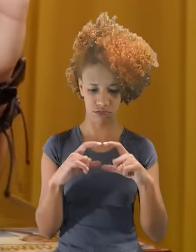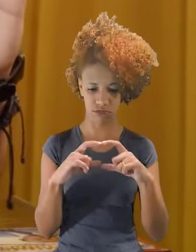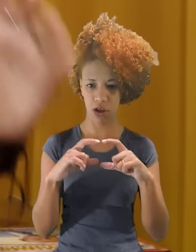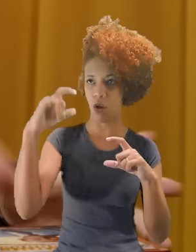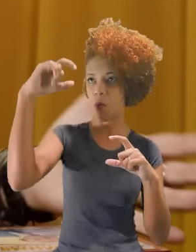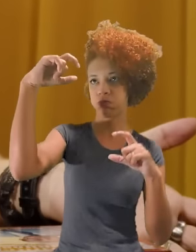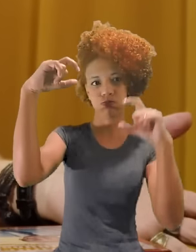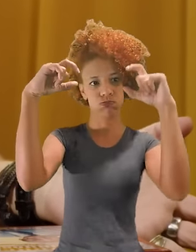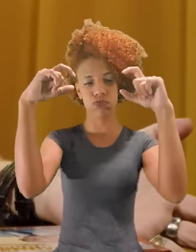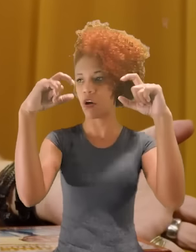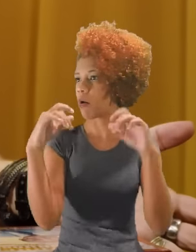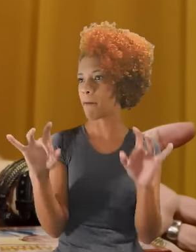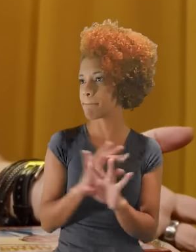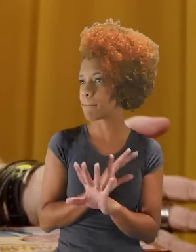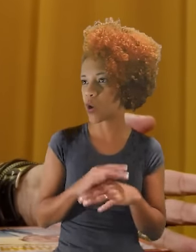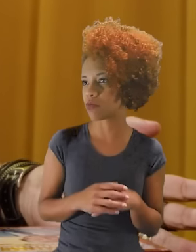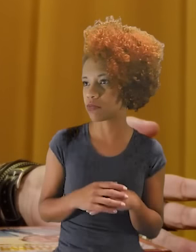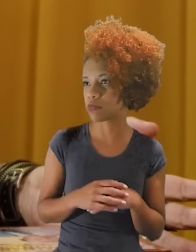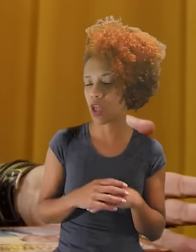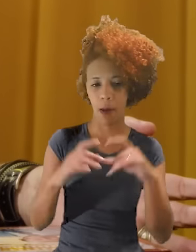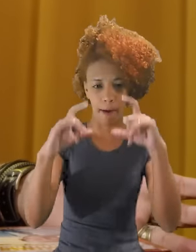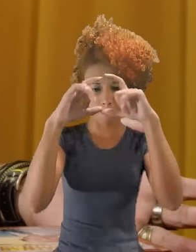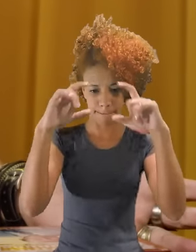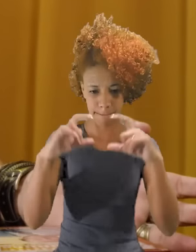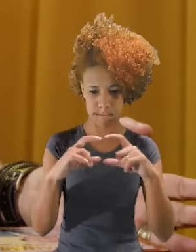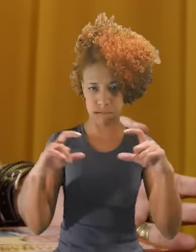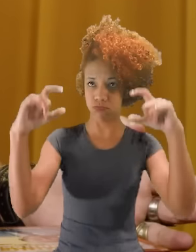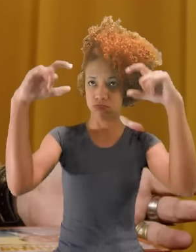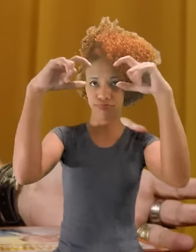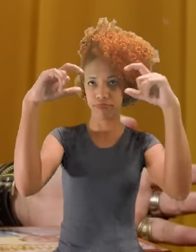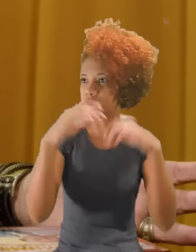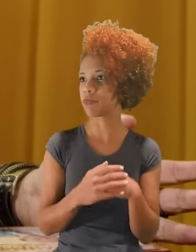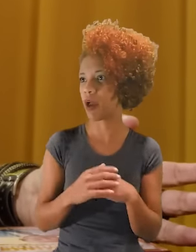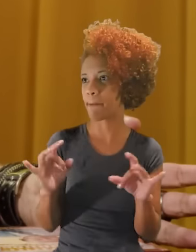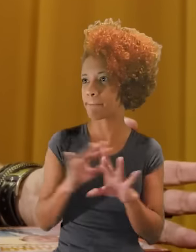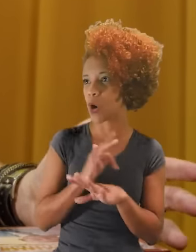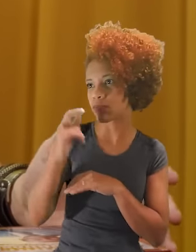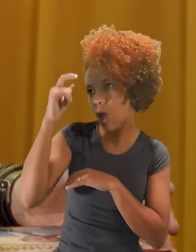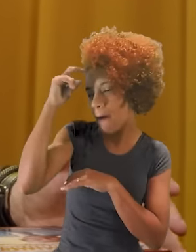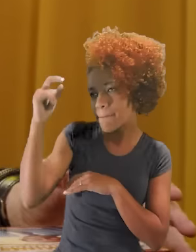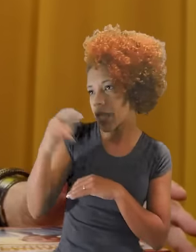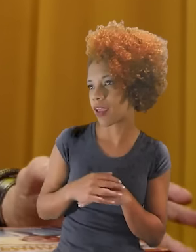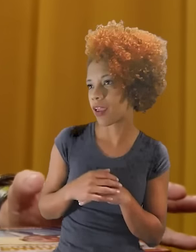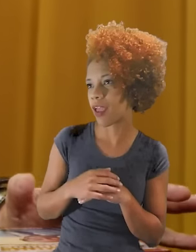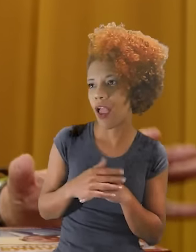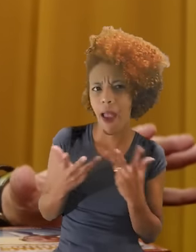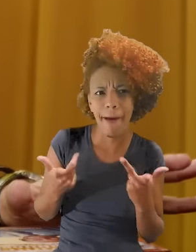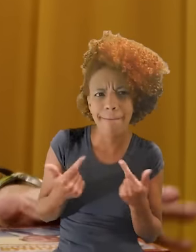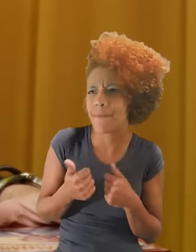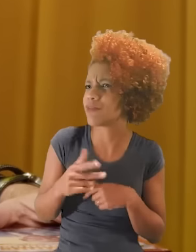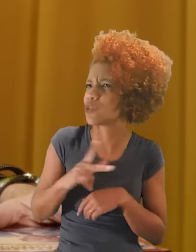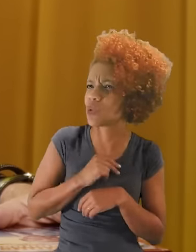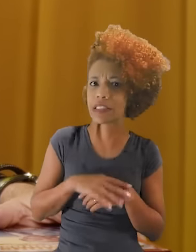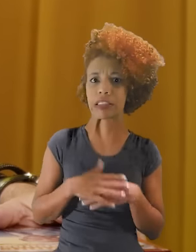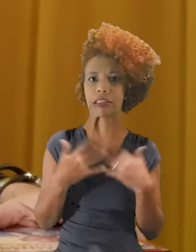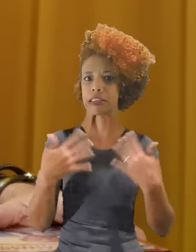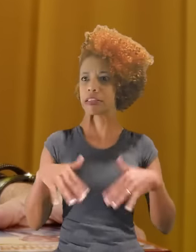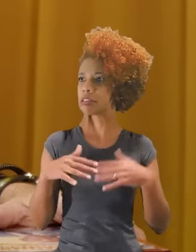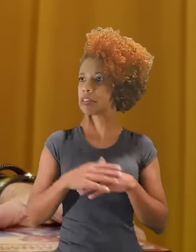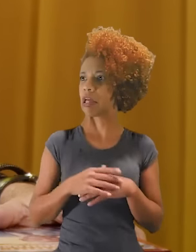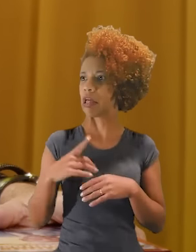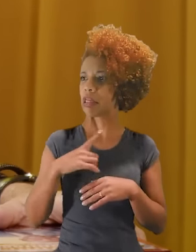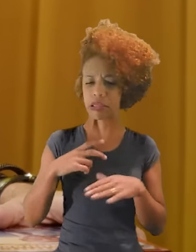Acabou. Qualquer criança faz o Mickey. Você faz três bolas e é o Mickey. Você fez tchum, tchum, tchum, é o Mickey. Então, assim, essa sacada foi genial. Você fala... Cara,